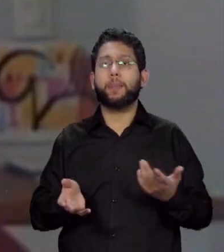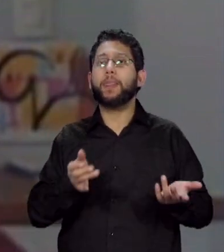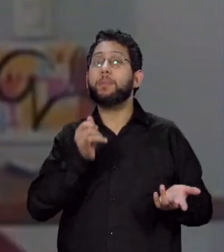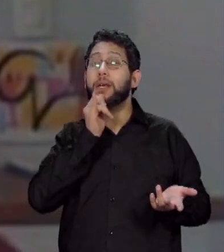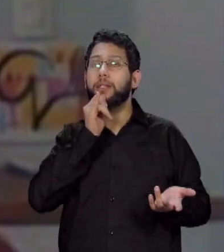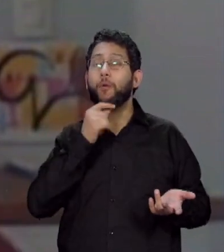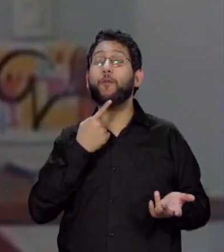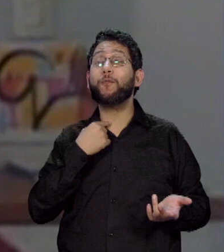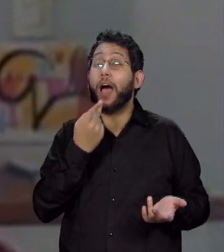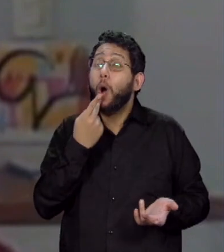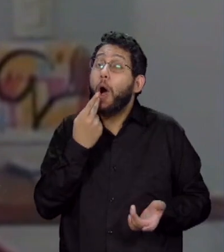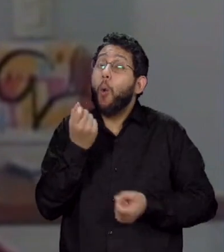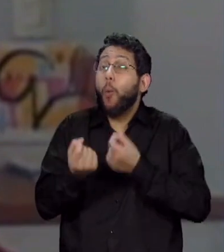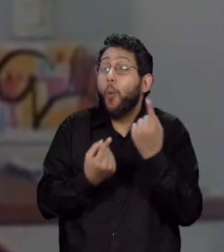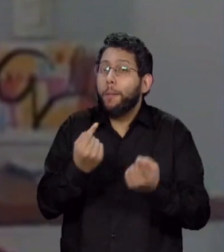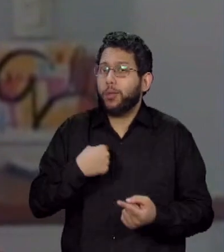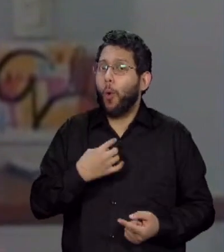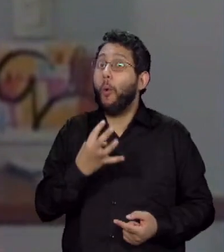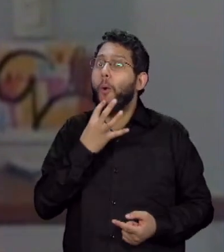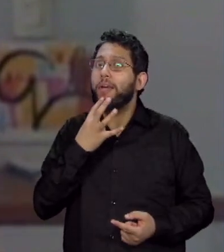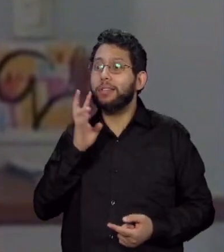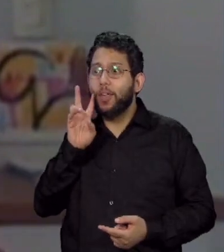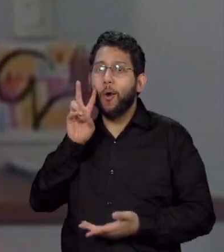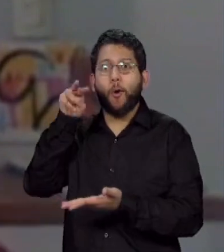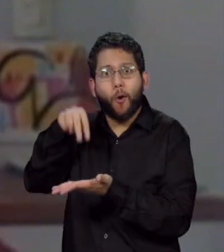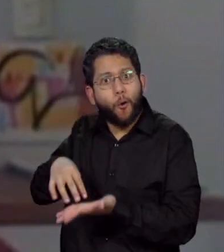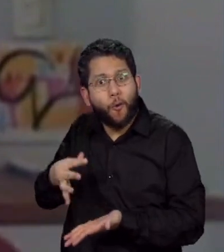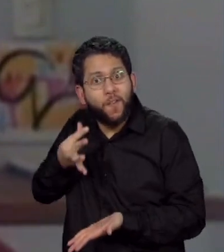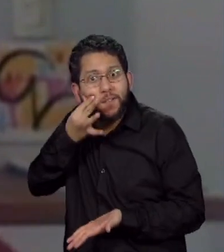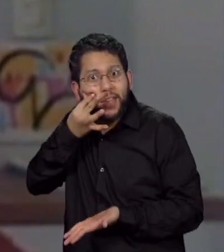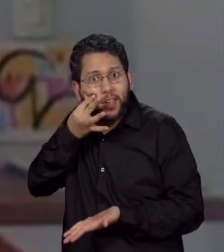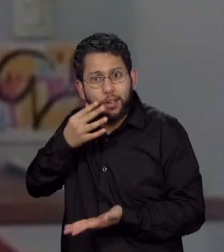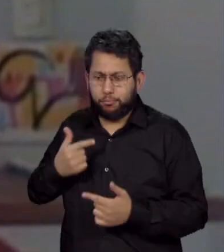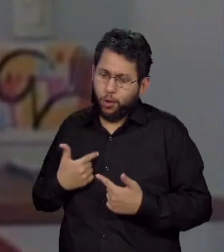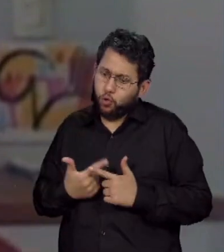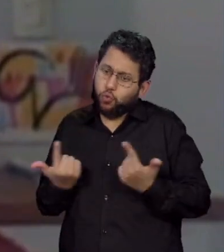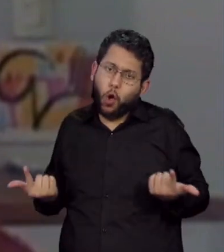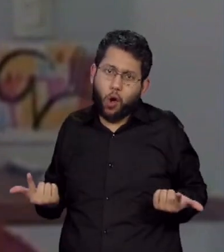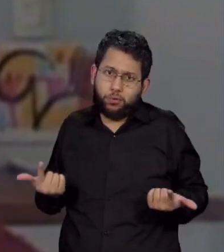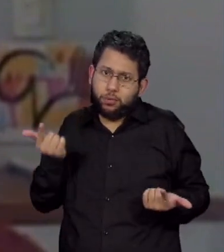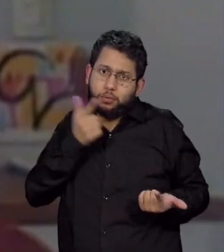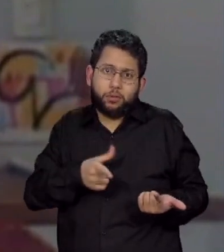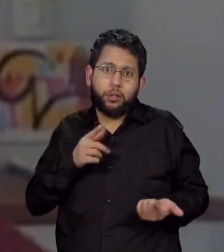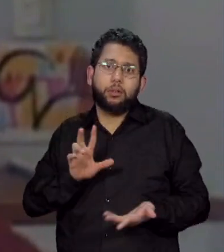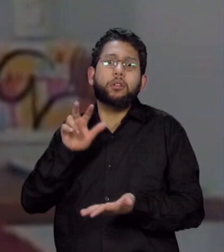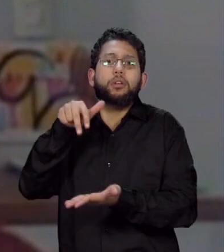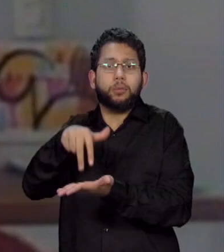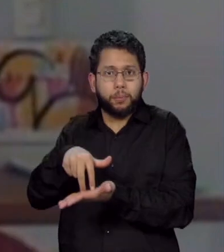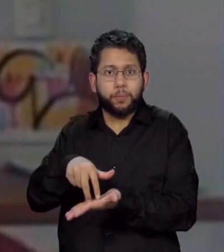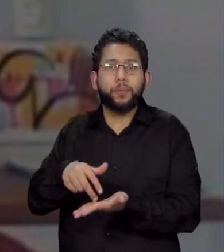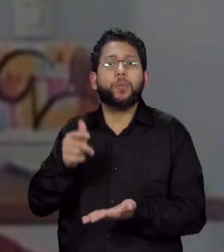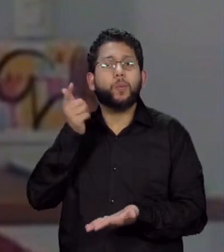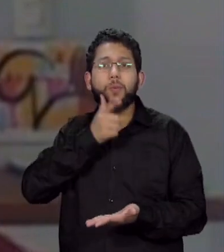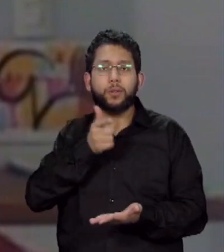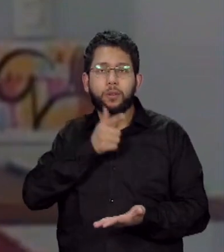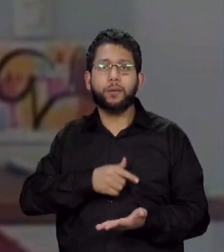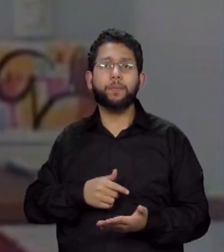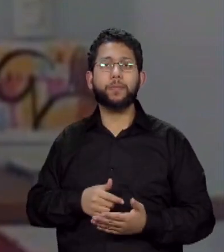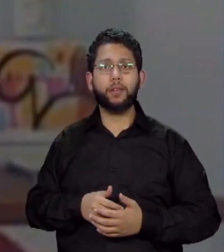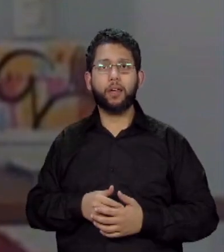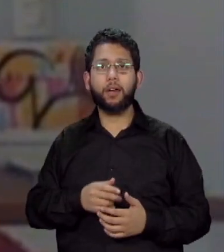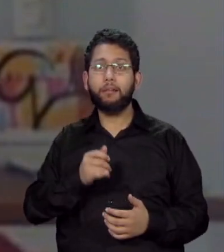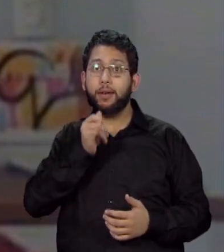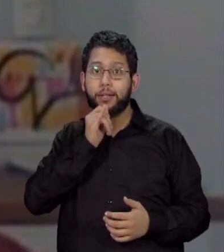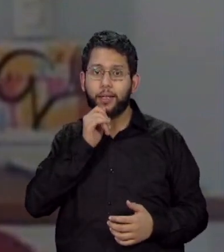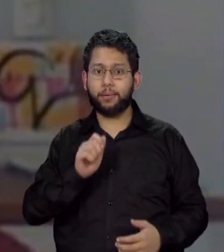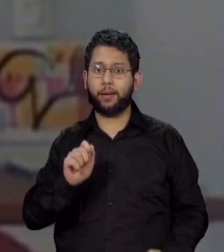eu vou citar algumas que eu conheci, que eu tive a sorte, o prazer de visitar, né, para conhecer um pouco as práticas.